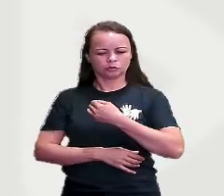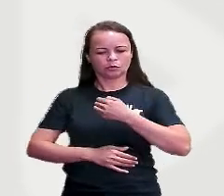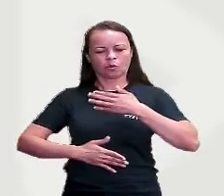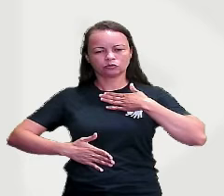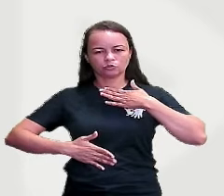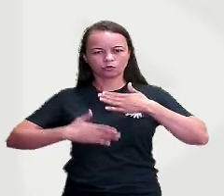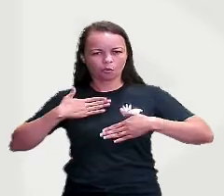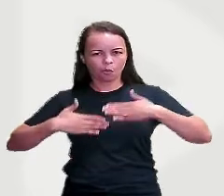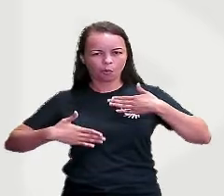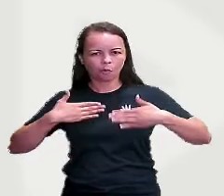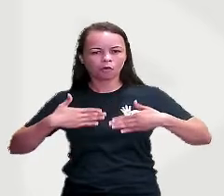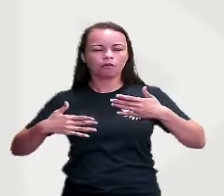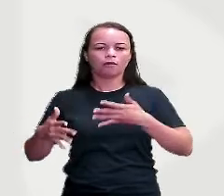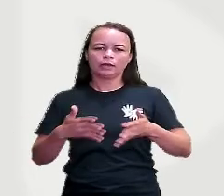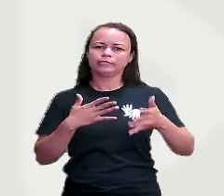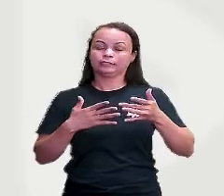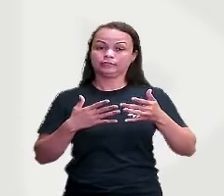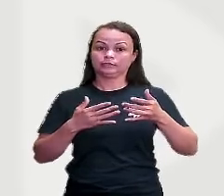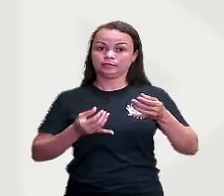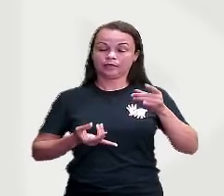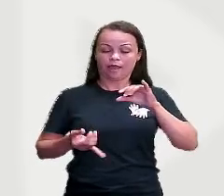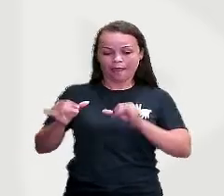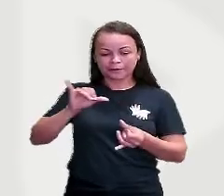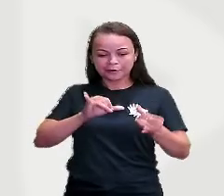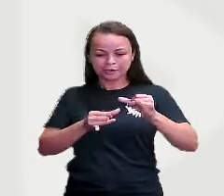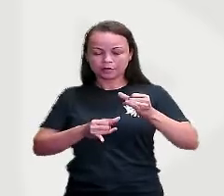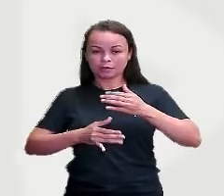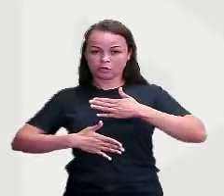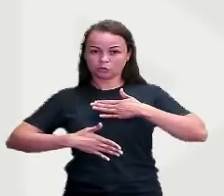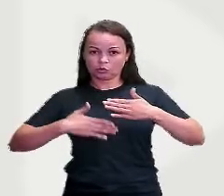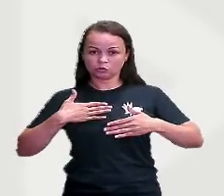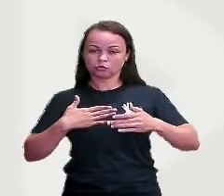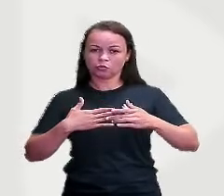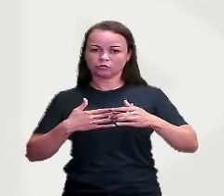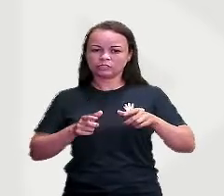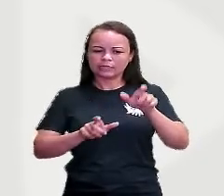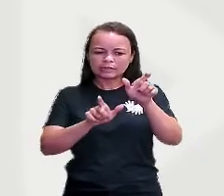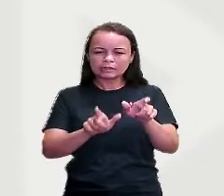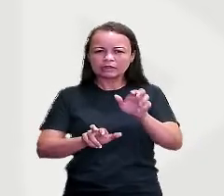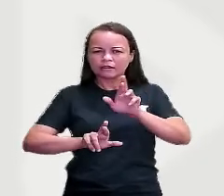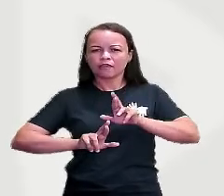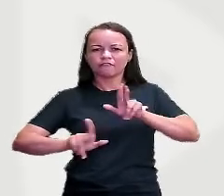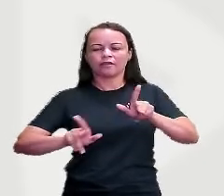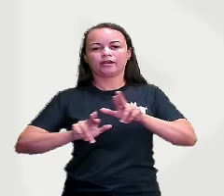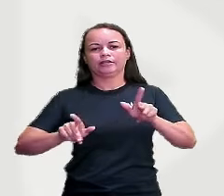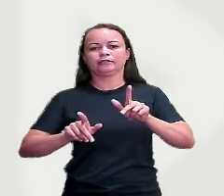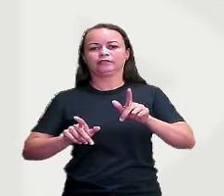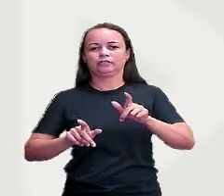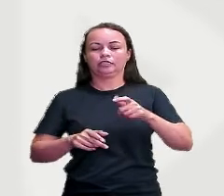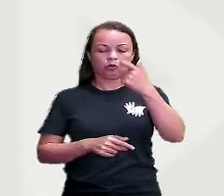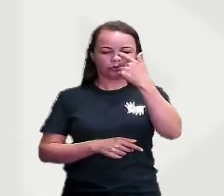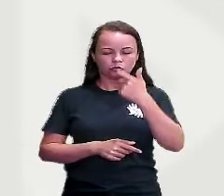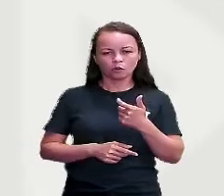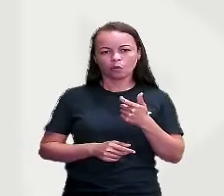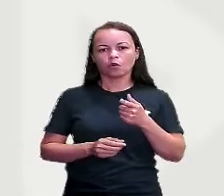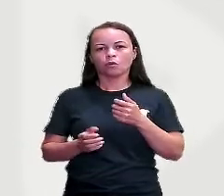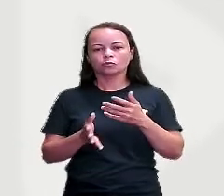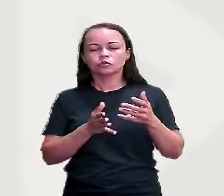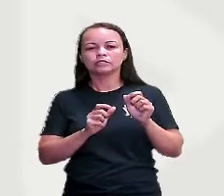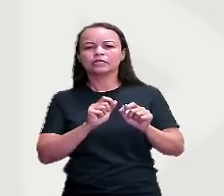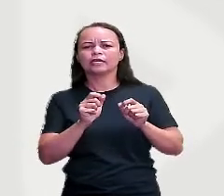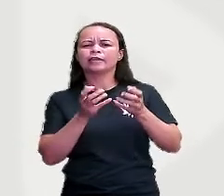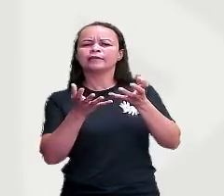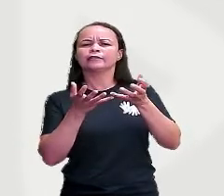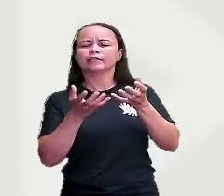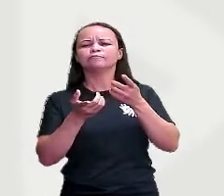a química do nosso corpo faz toda a diferença para quem nós somos e para quem a gente quer ser. Ou melhor, quem nós somos e